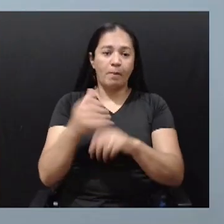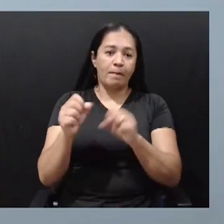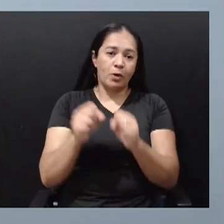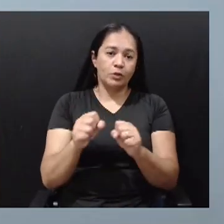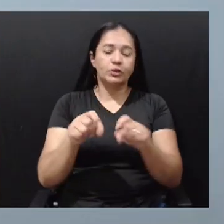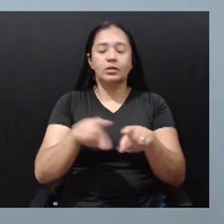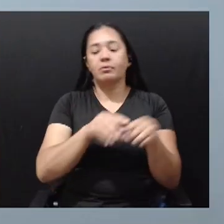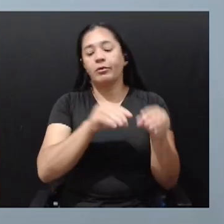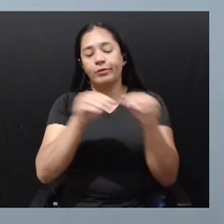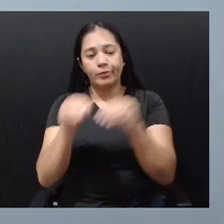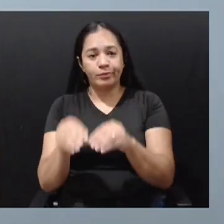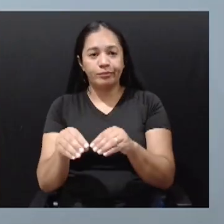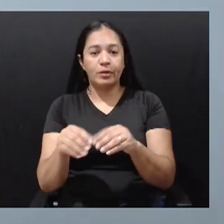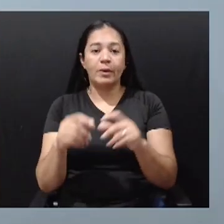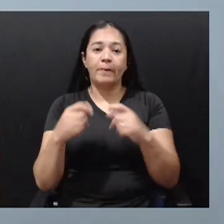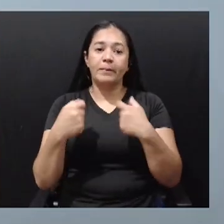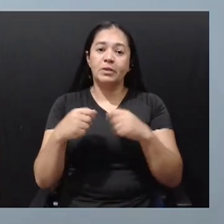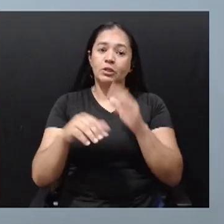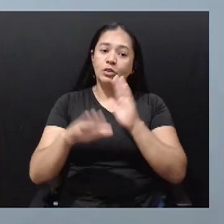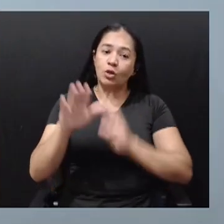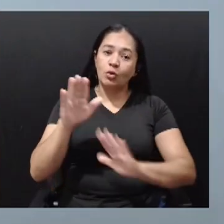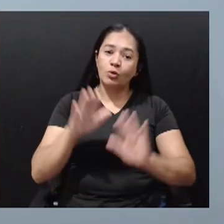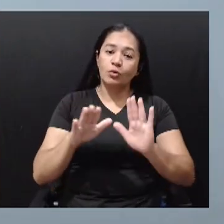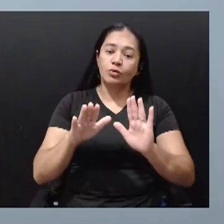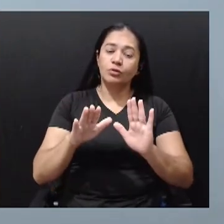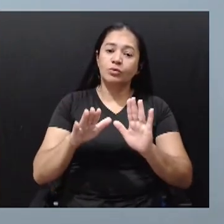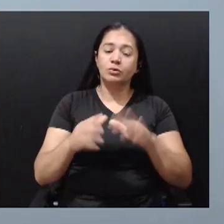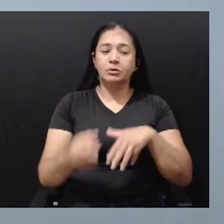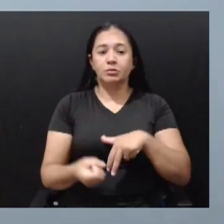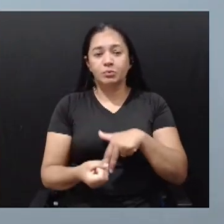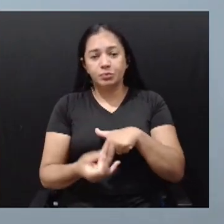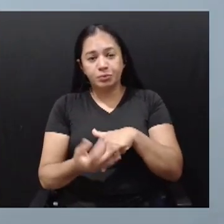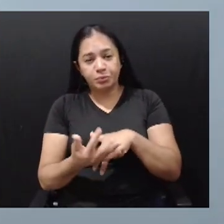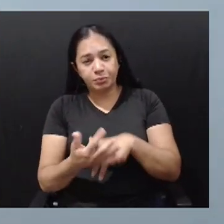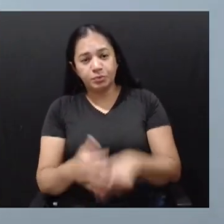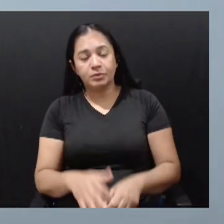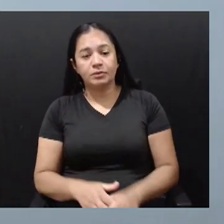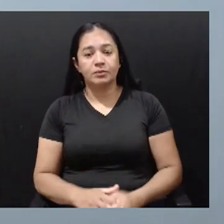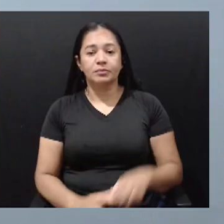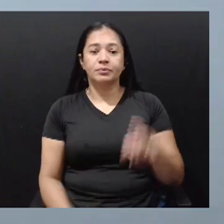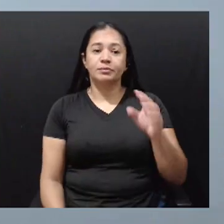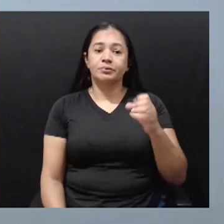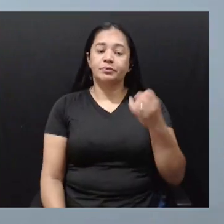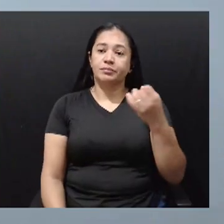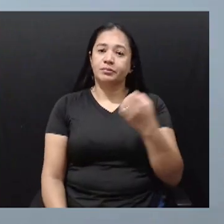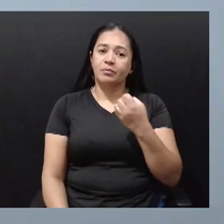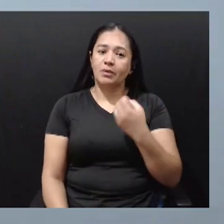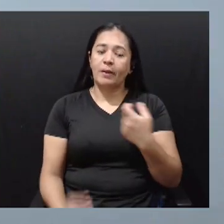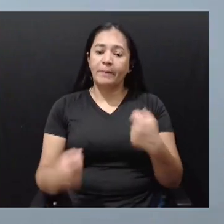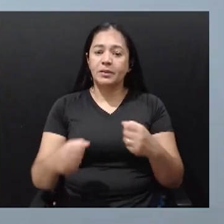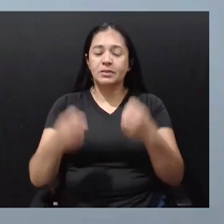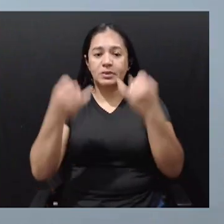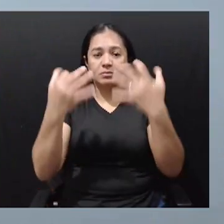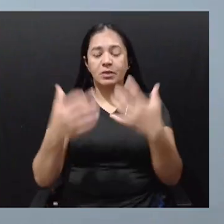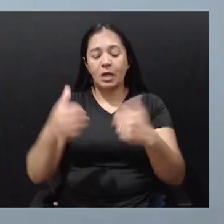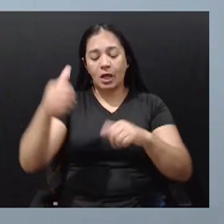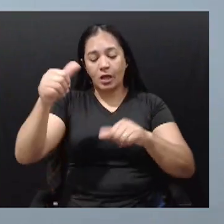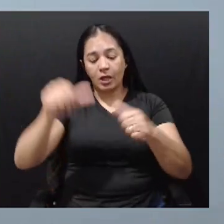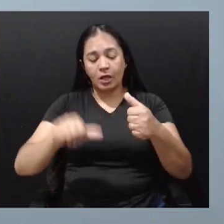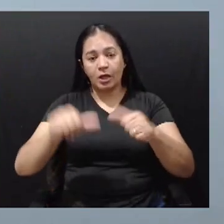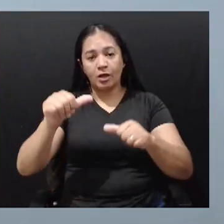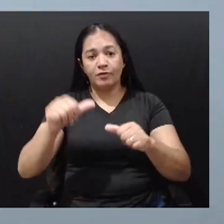ter muito cuidado com o processo infeccioso. É legal a gente falar que a avaliação de um ginecologista de